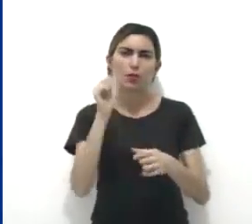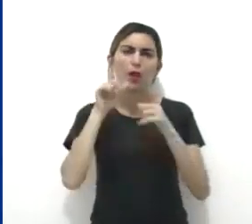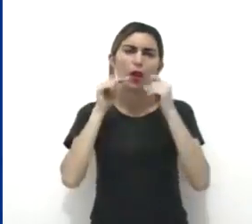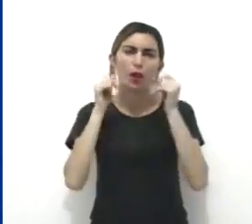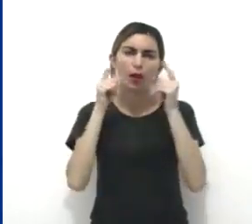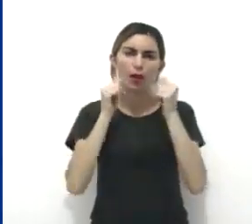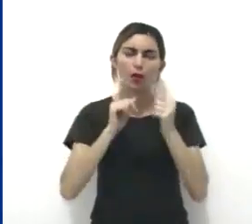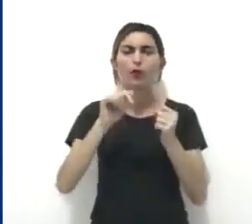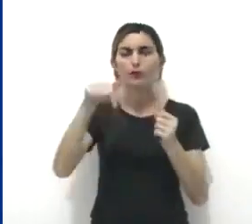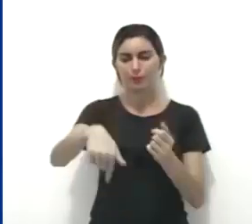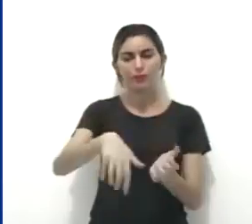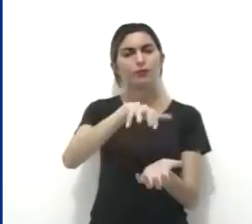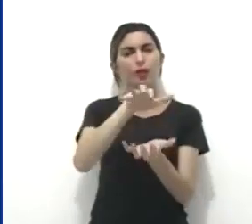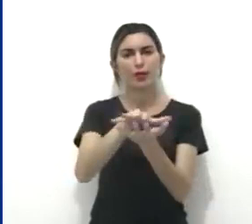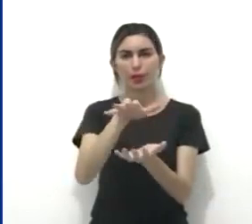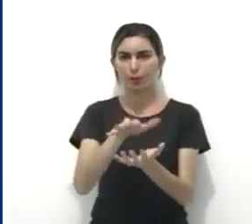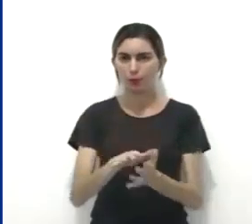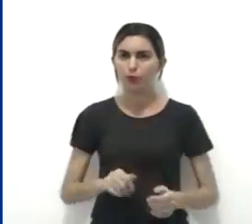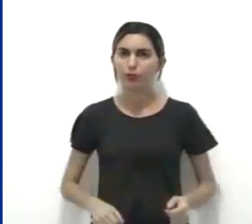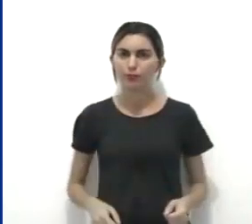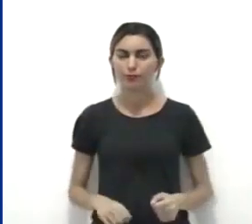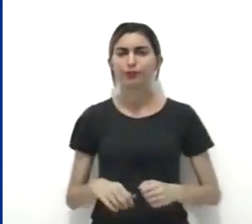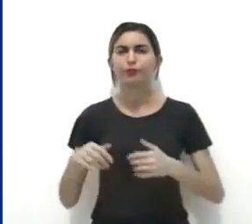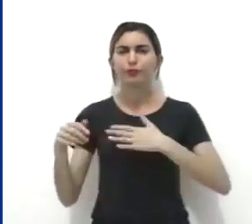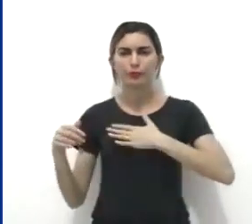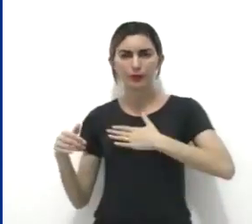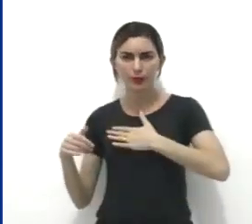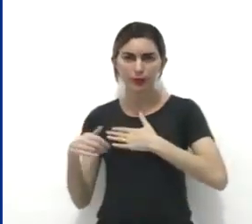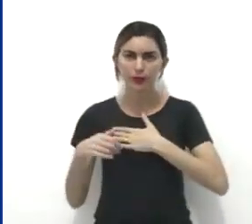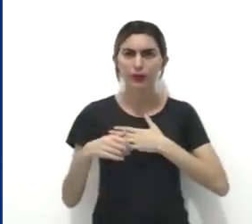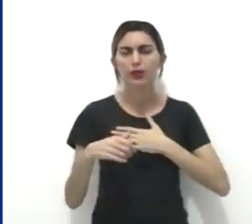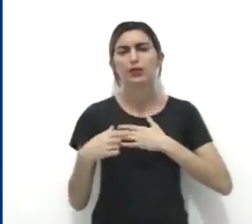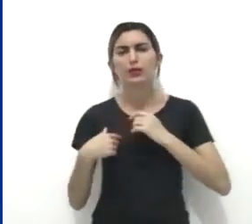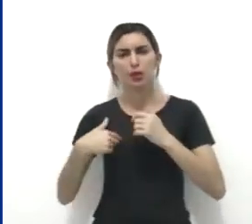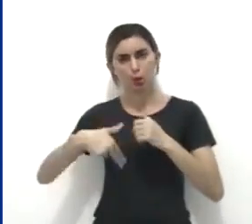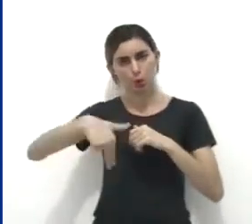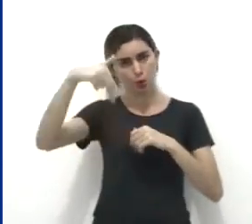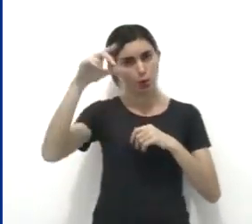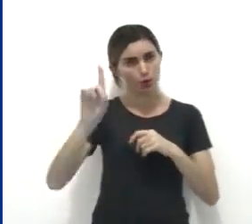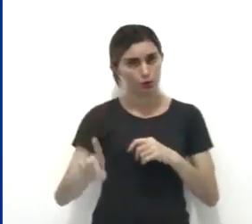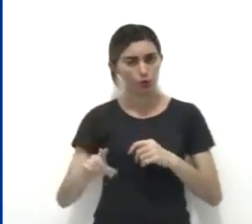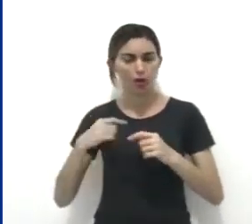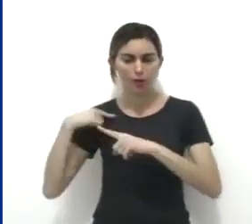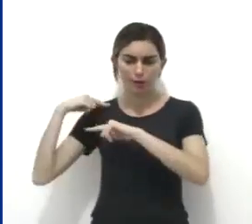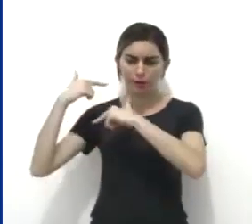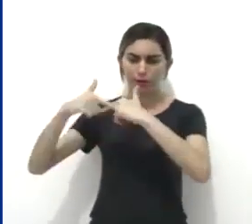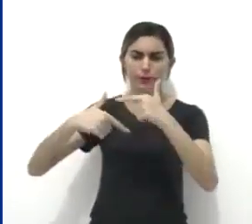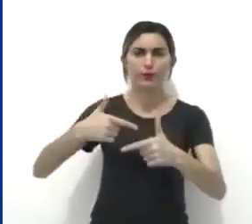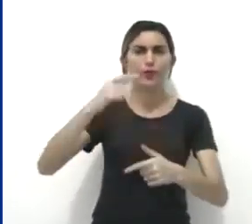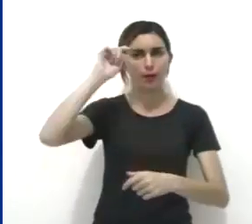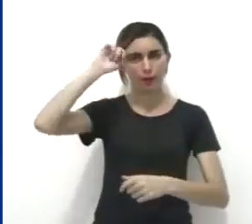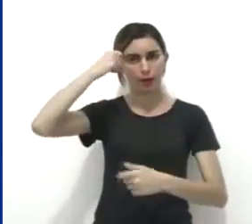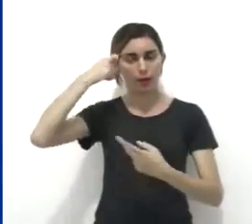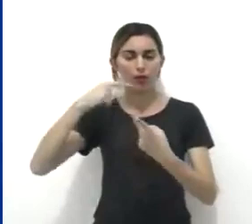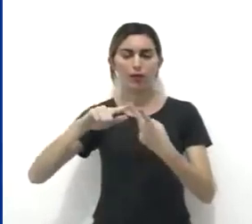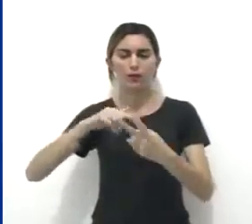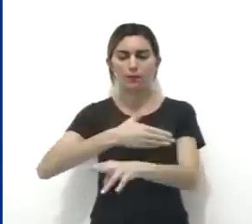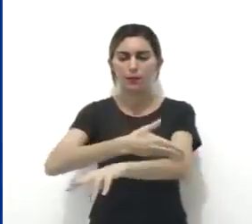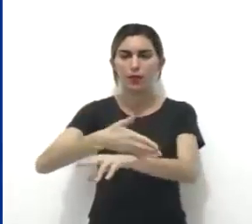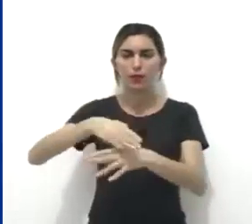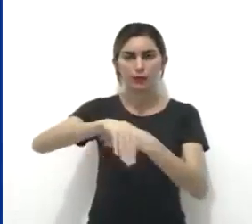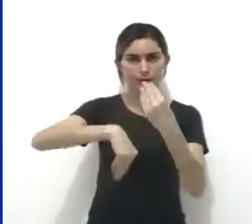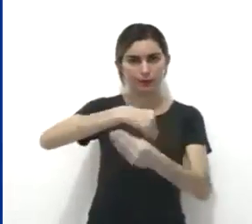Sergipe, Alagoas e o nosso Pernambuco. As danças nordestinas possuem a presença da herança negra e